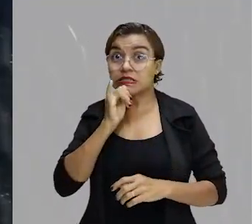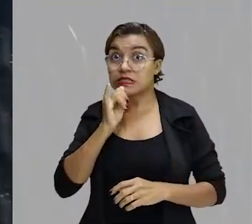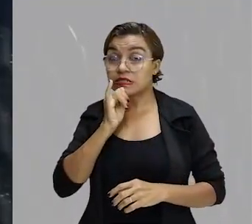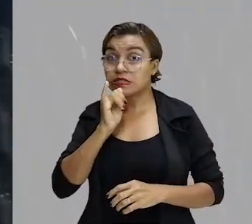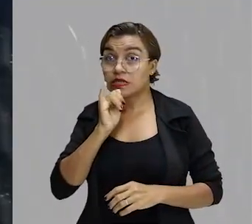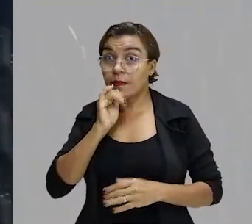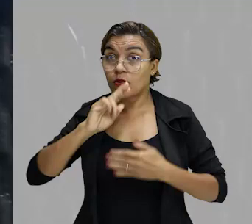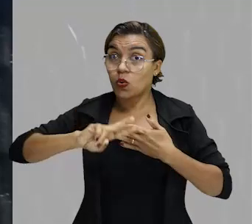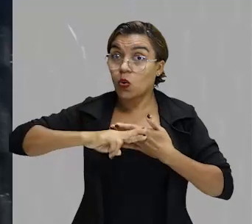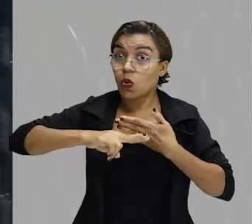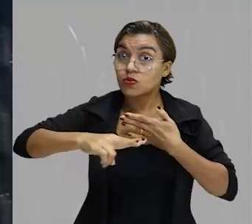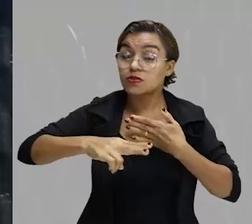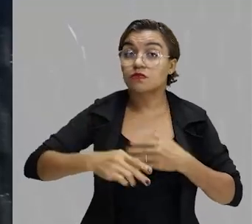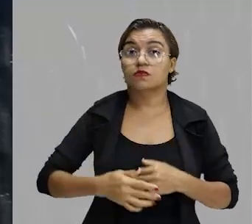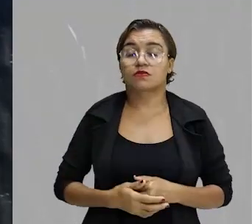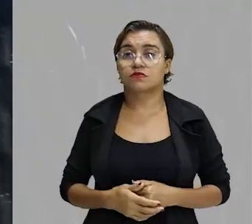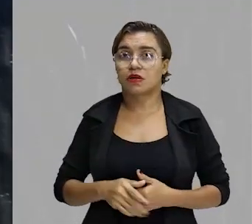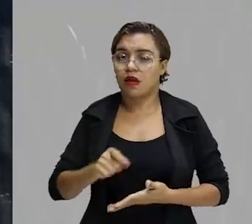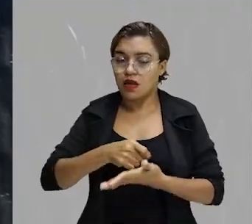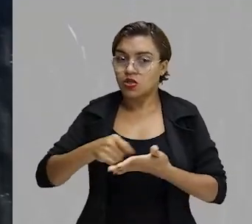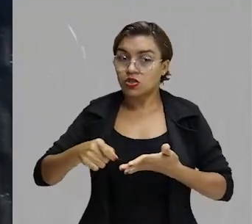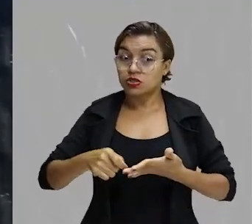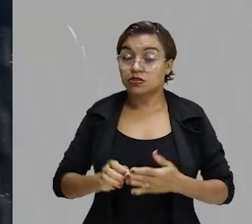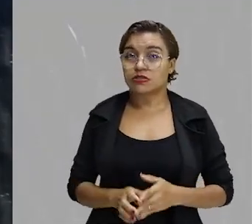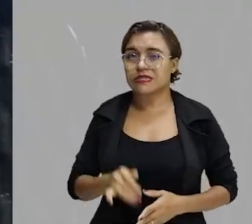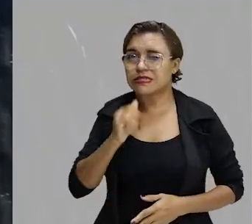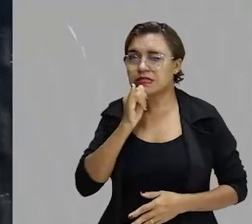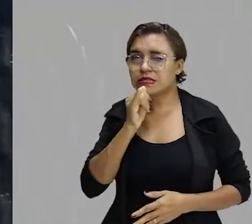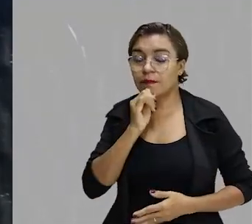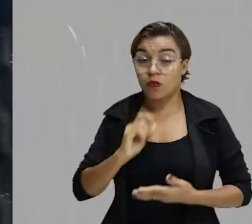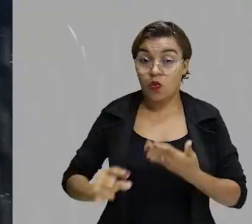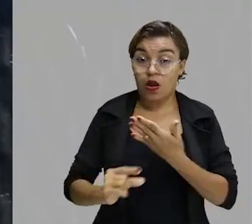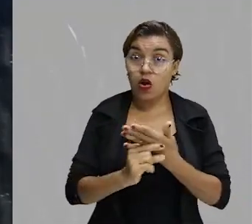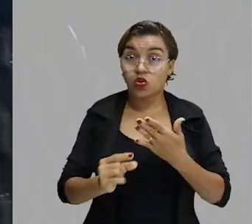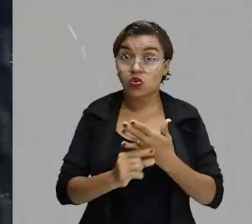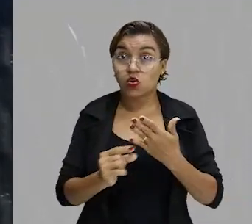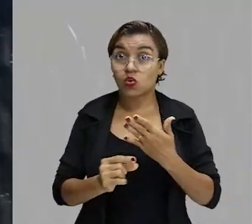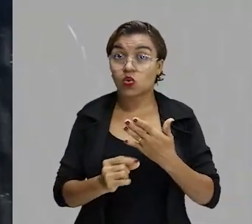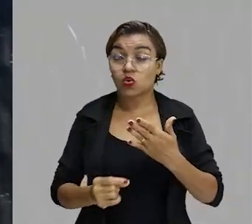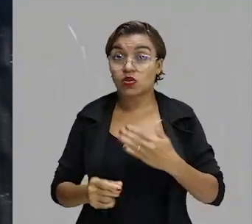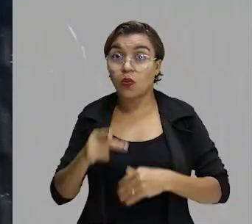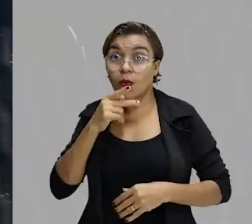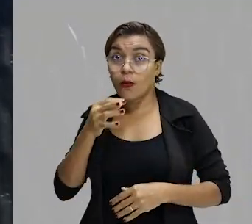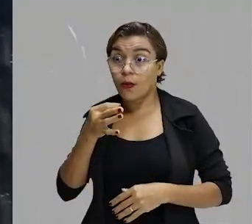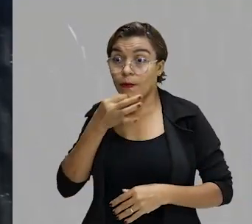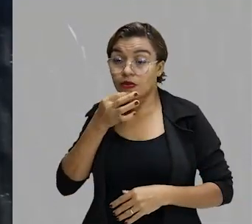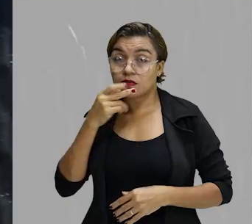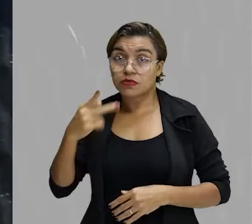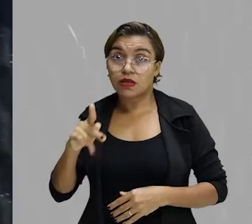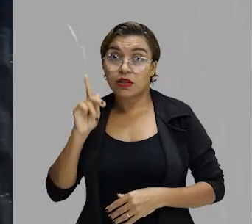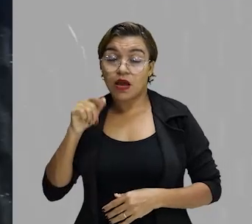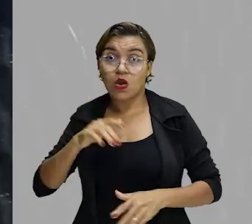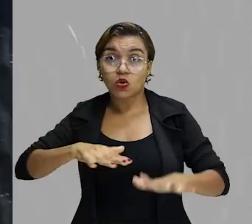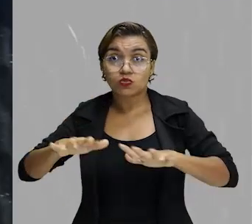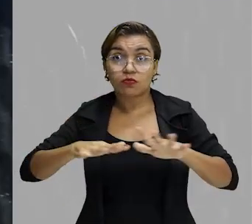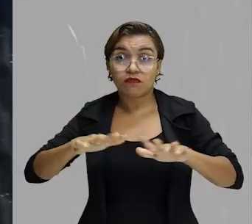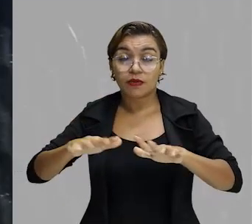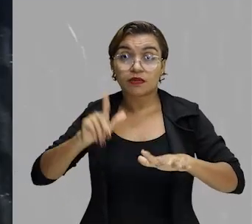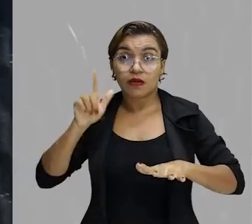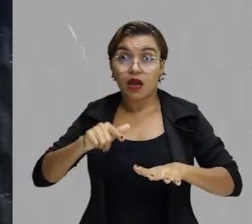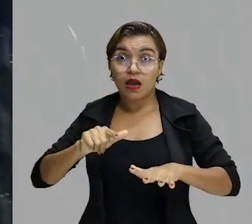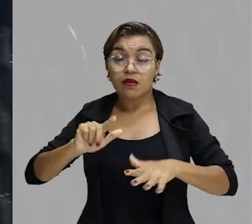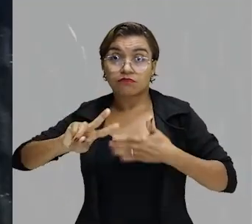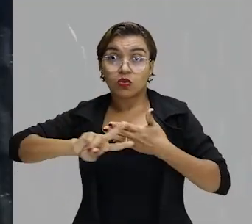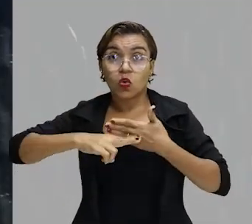para isso. Anota. Para esses autores, os movimentos são causas de conflito.